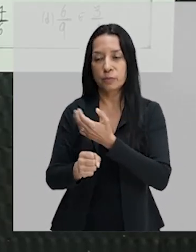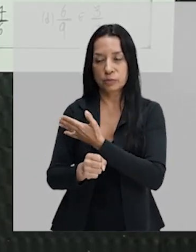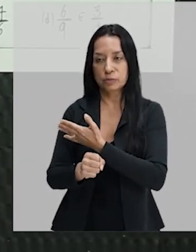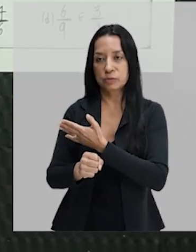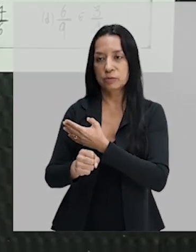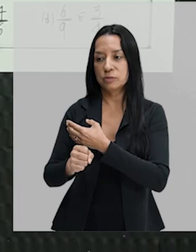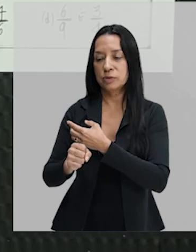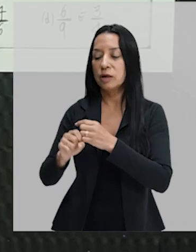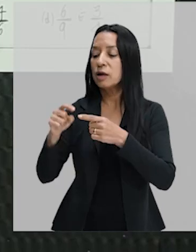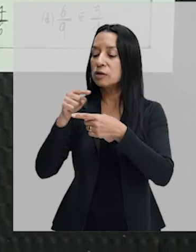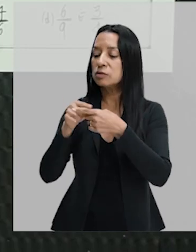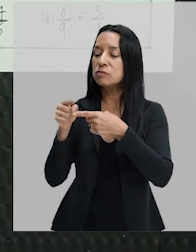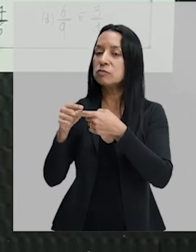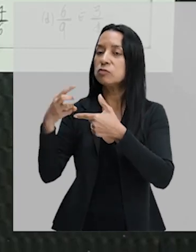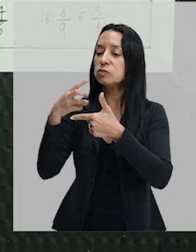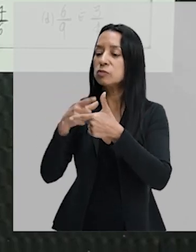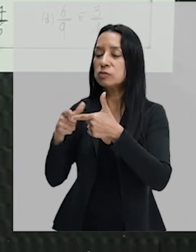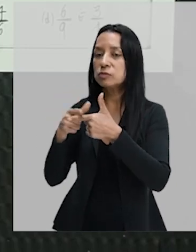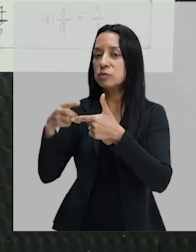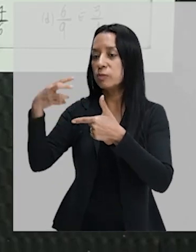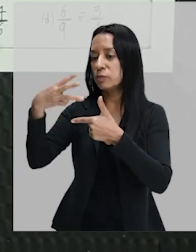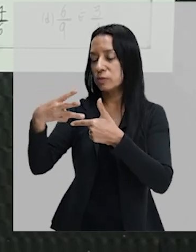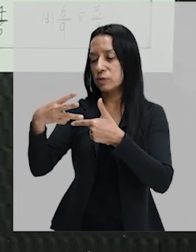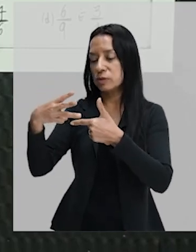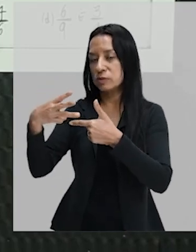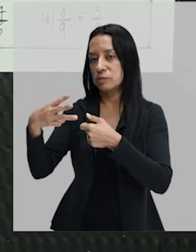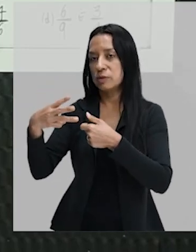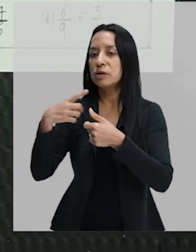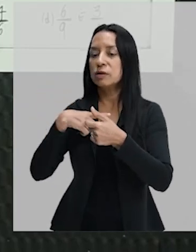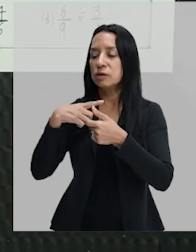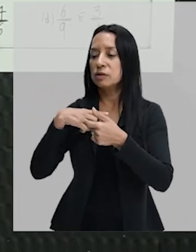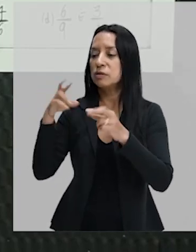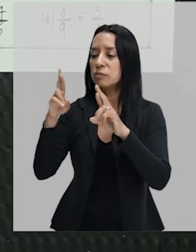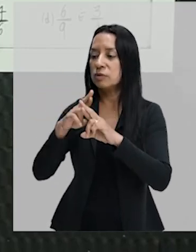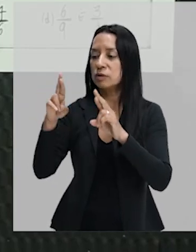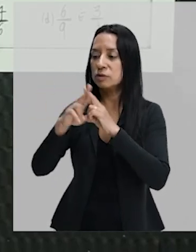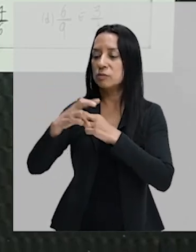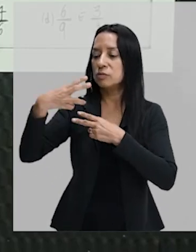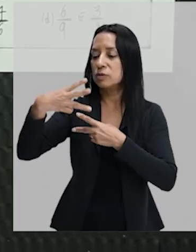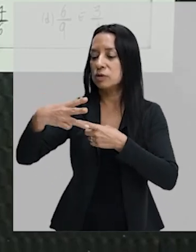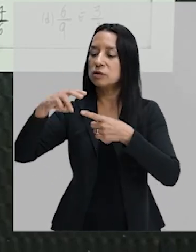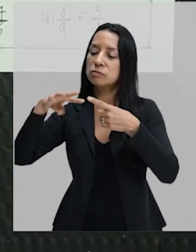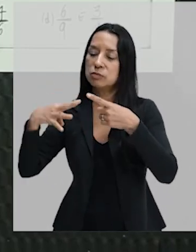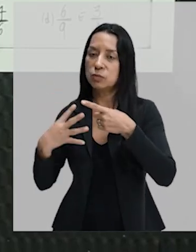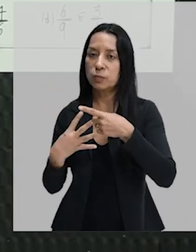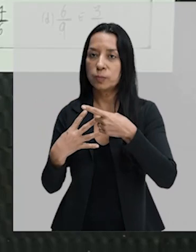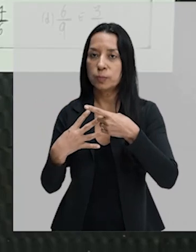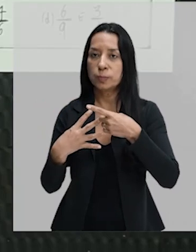por 3, né? E aí você vai ter uma relação de 3 para 4.